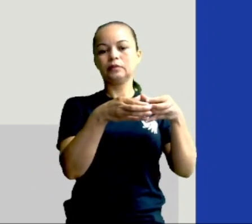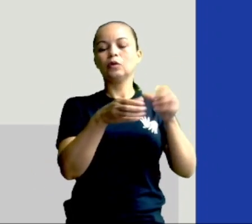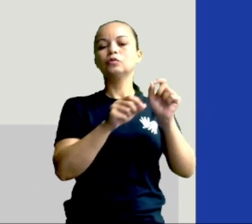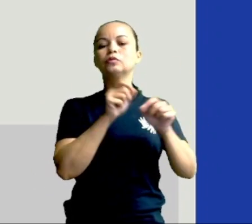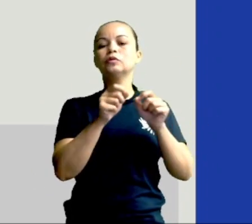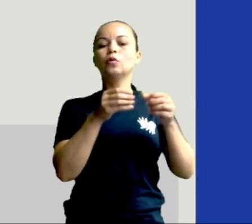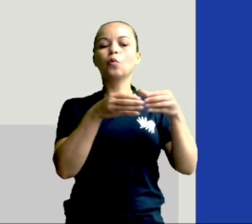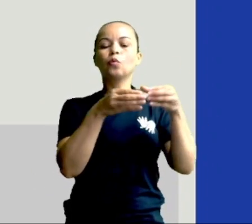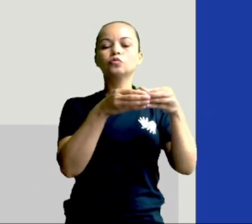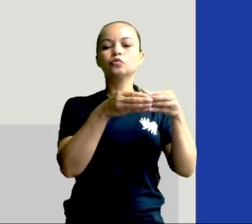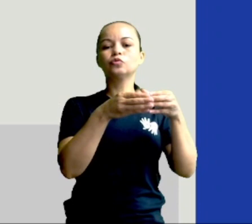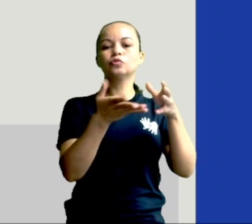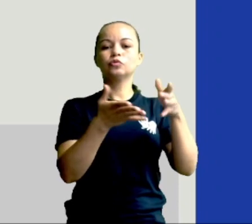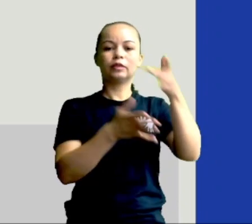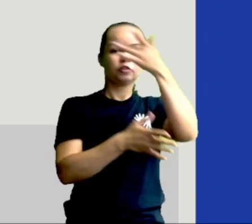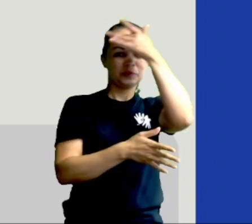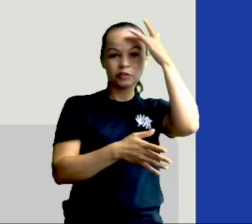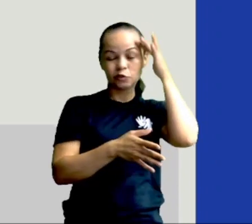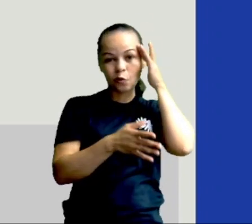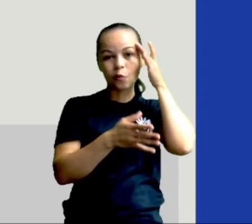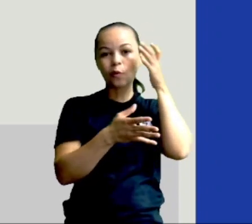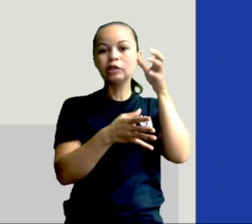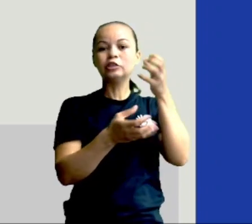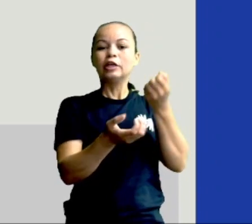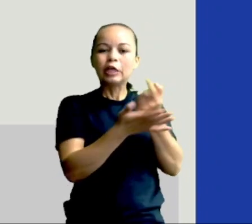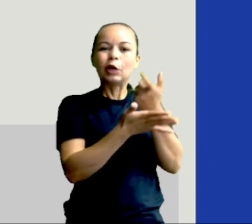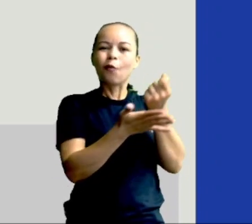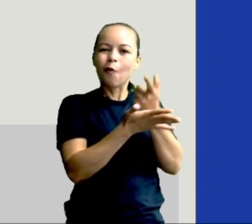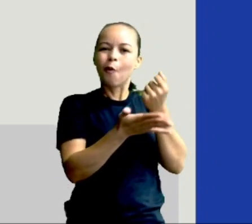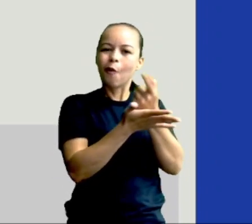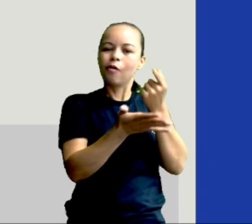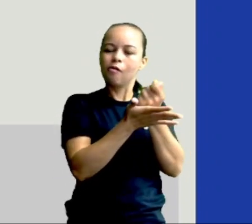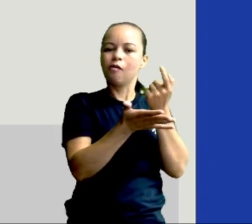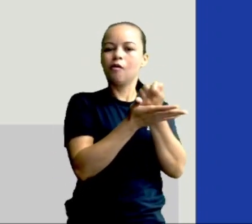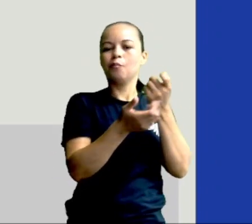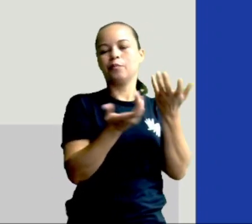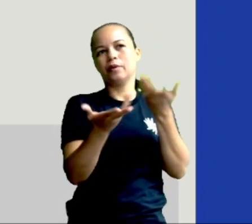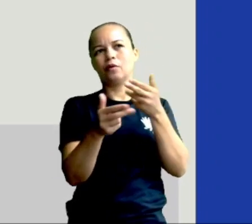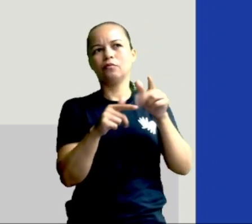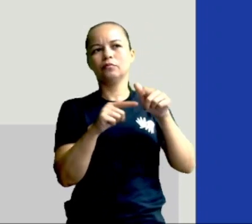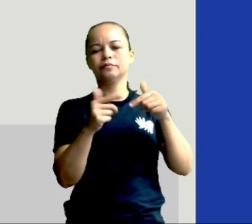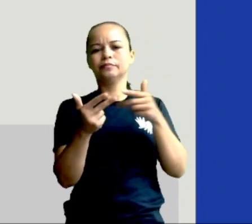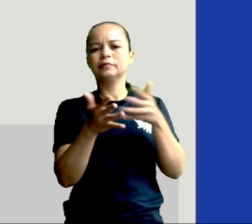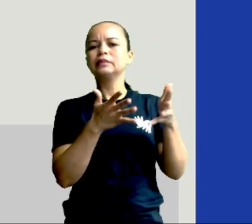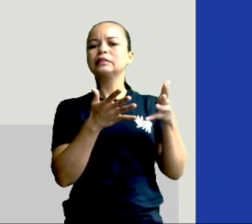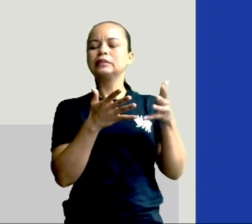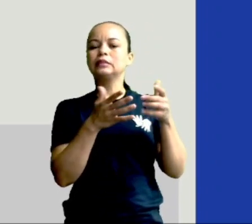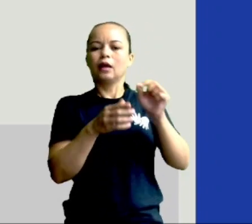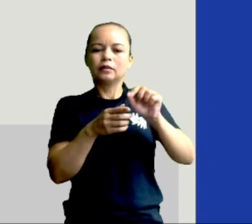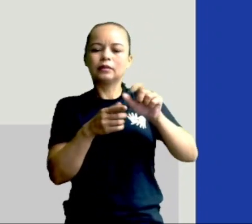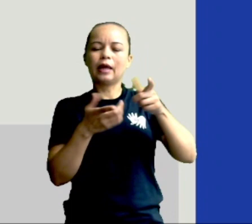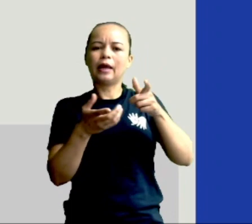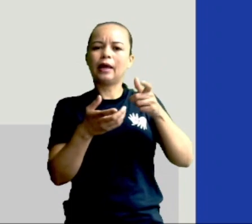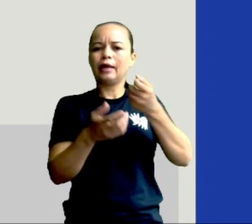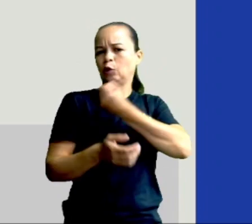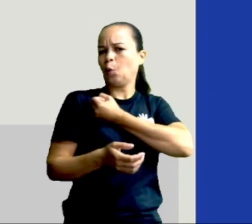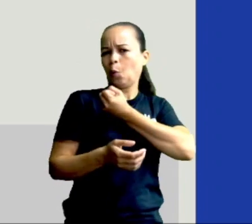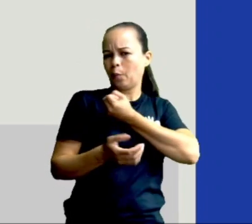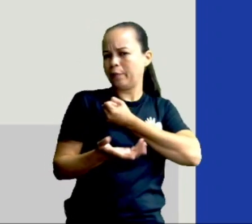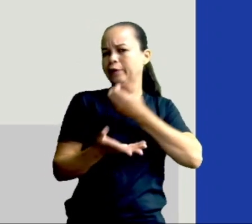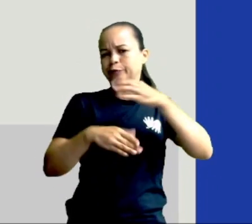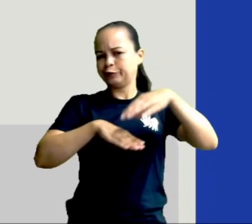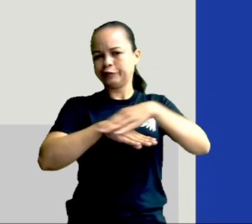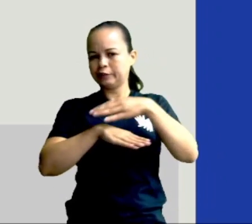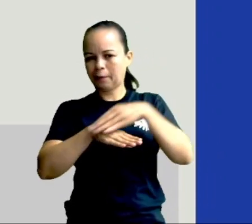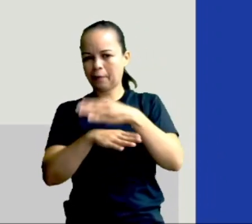quê? Dos clientes, né, que consomem determinados tamanhos de